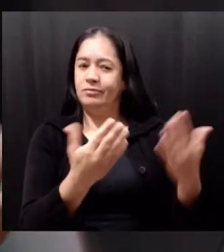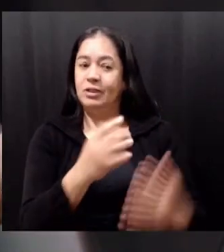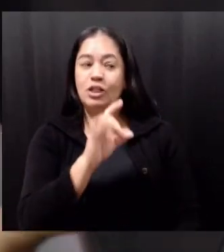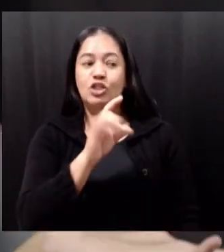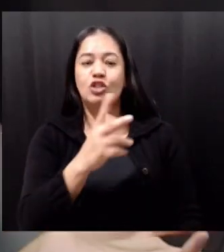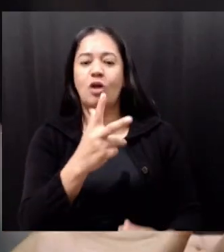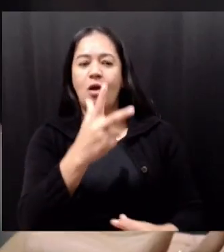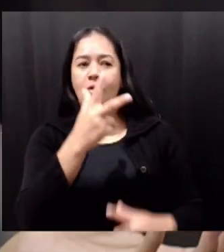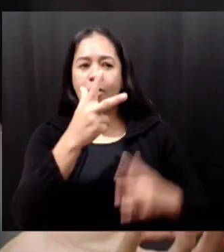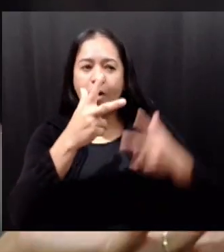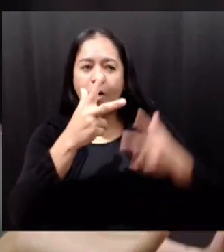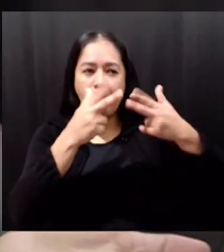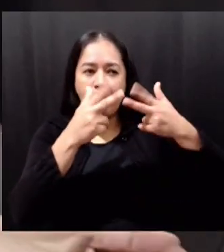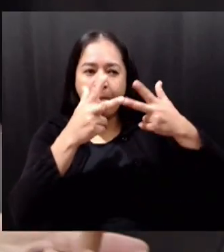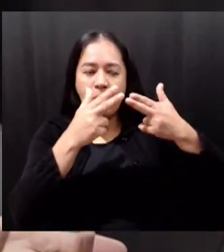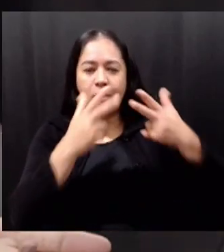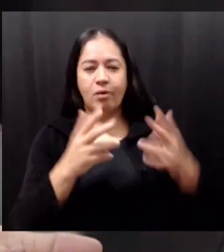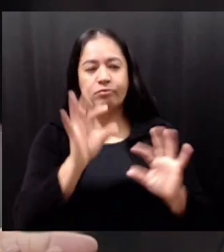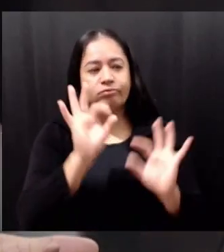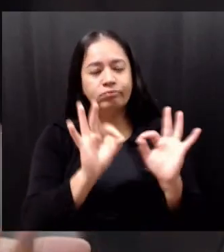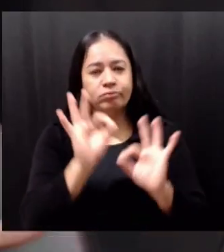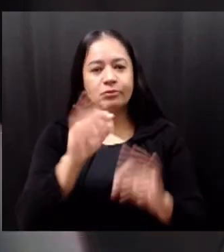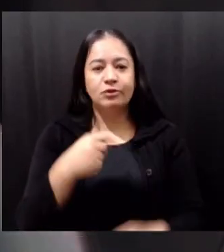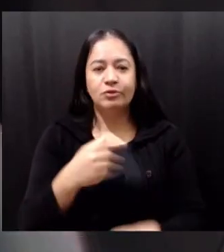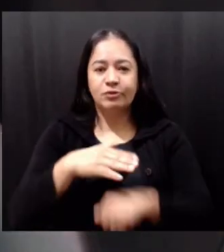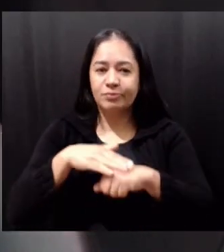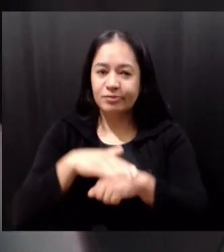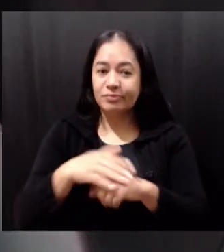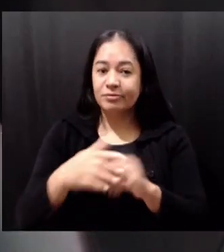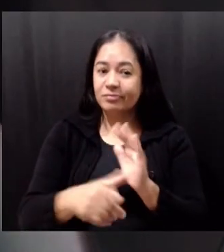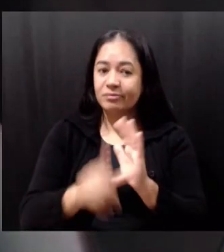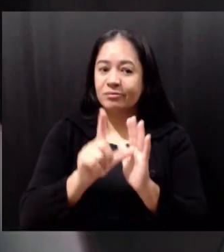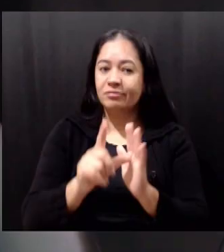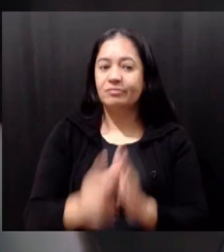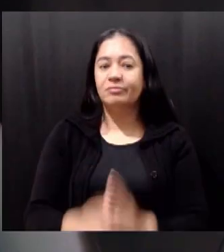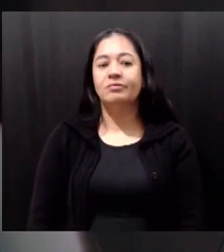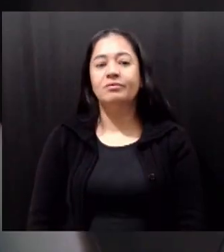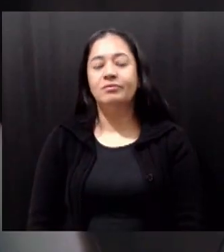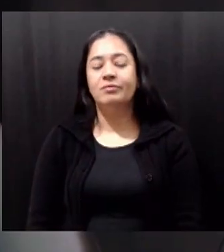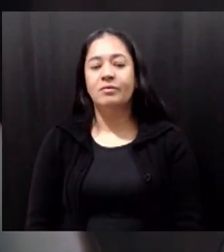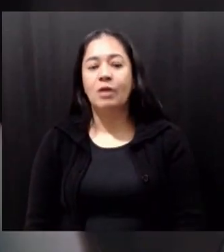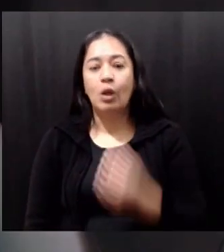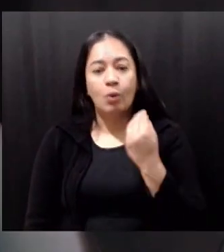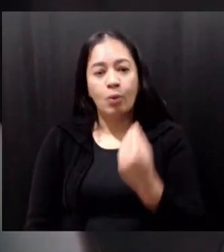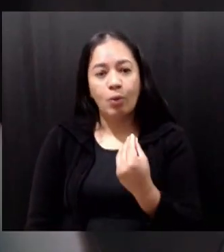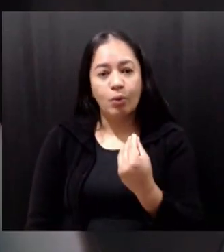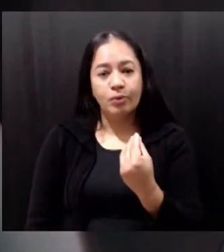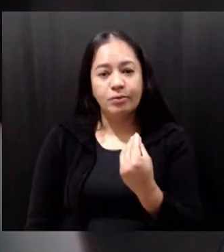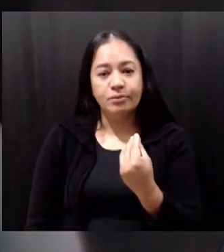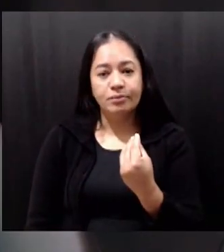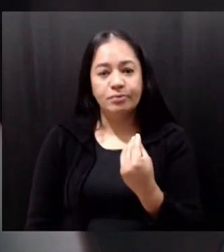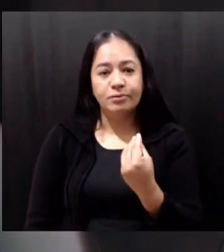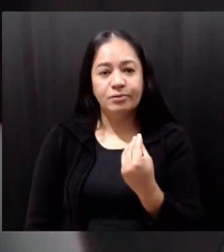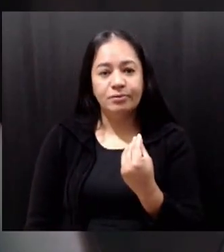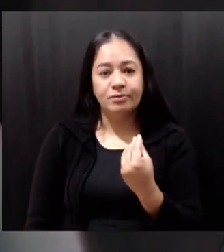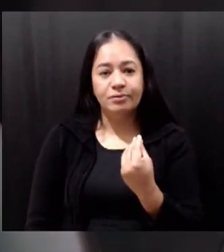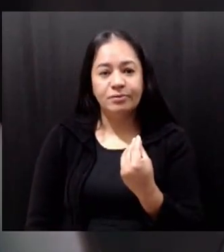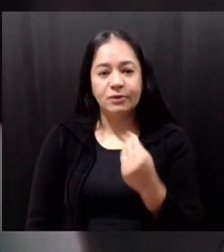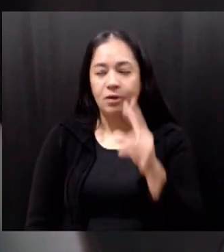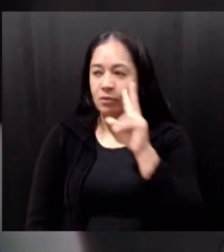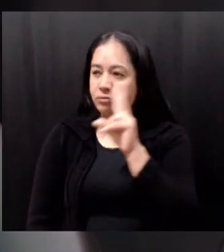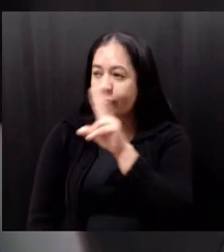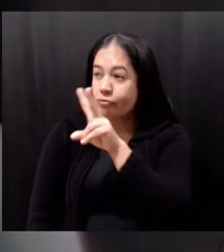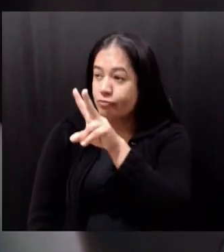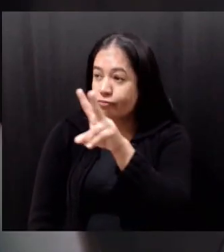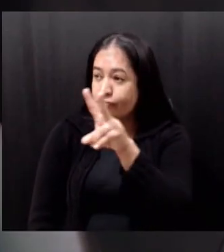Então, conversávamos antes do programa, inclusive, sobre isso. O quanto que ficar vendo uma vida que é